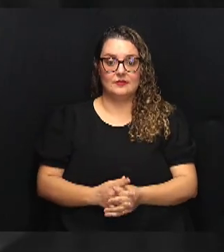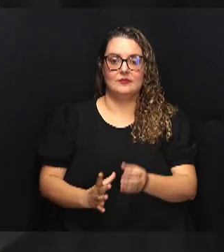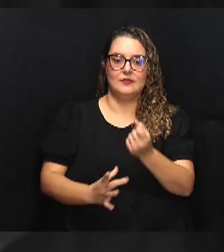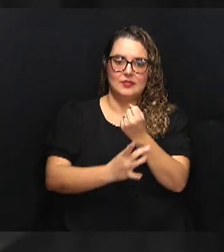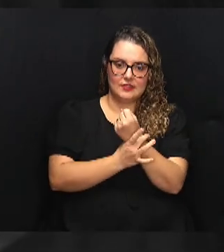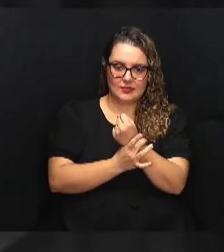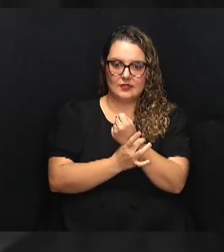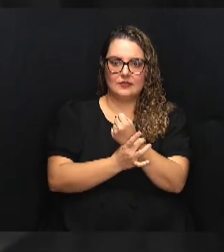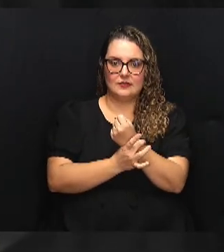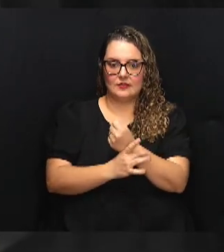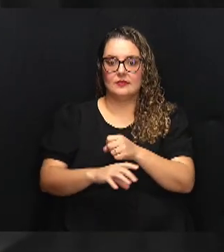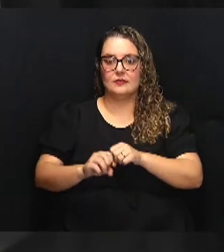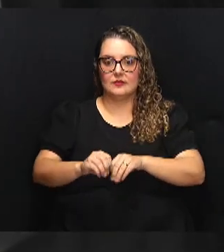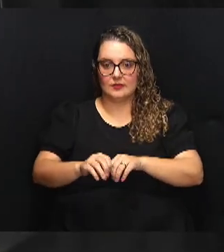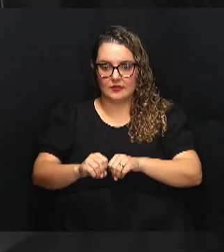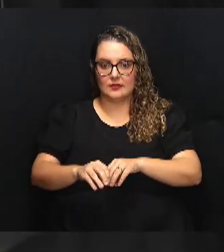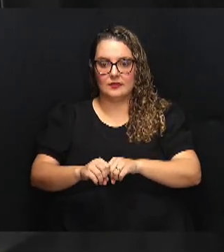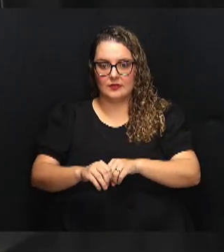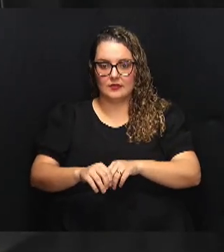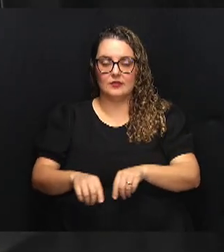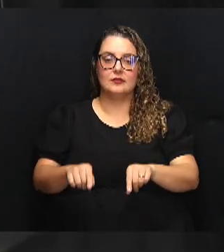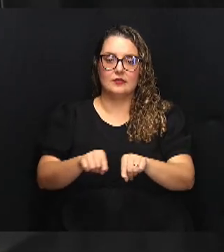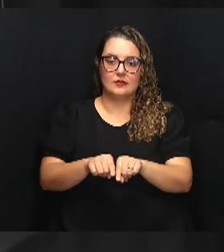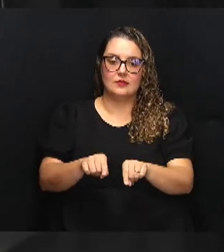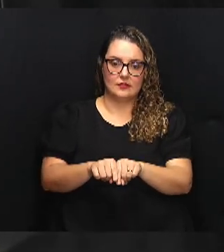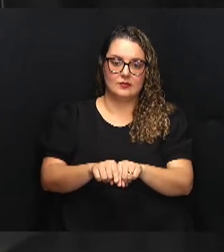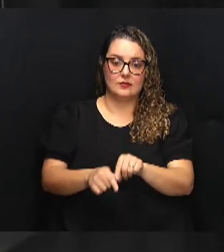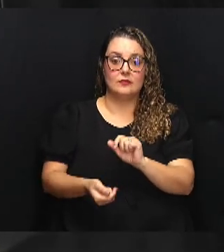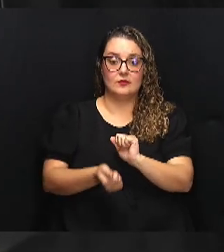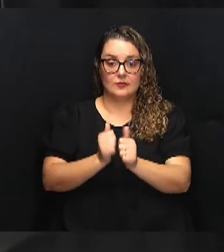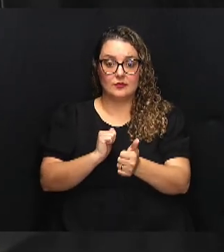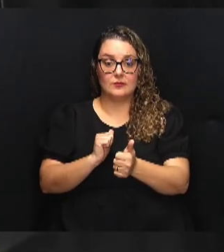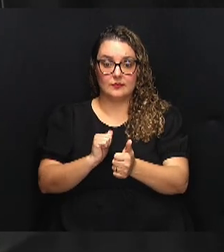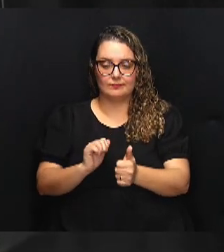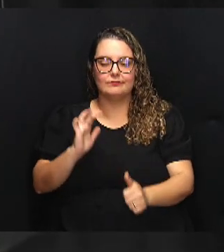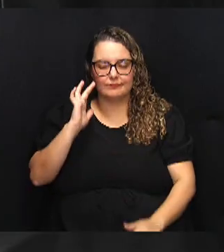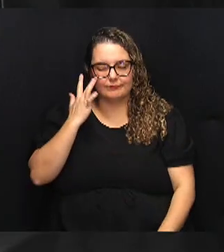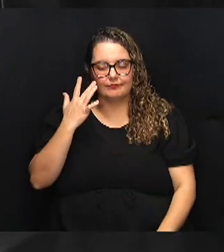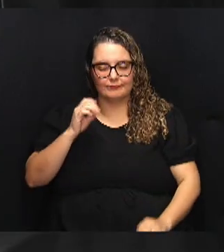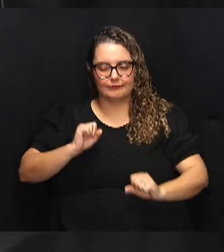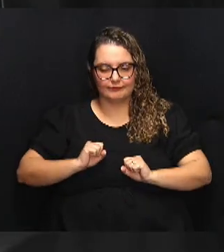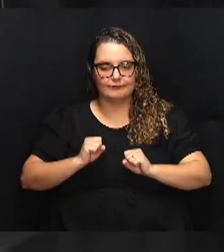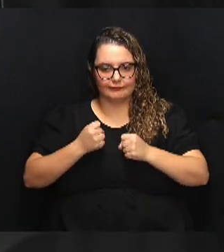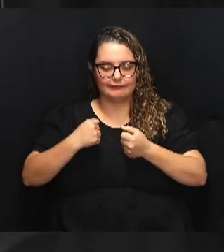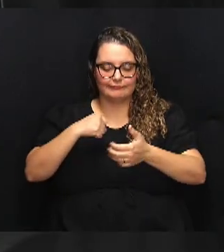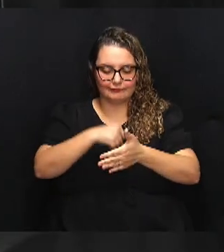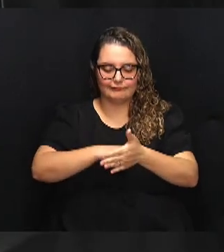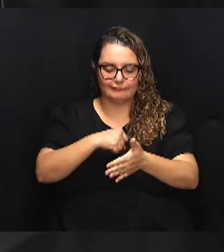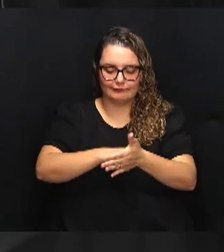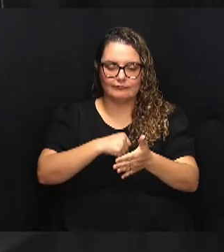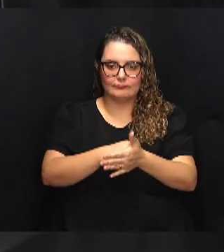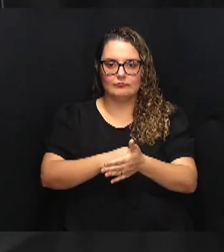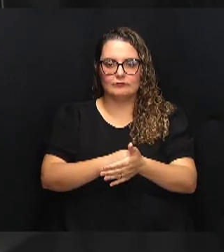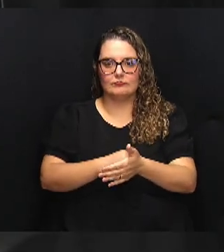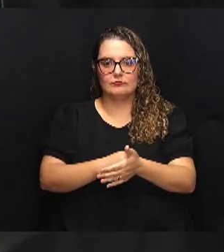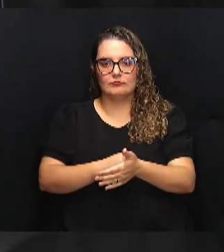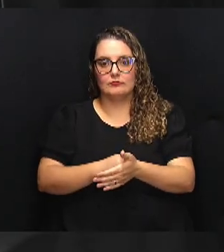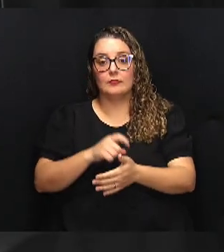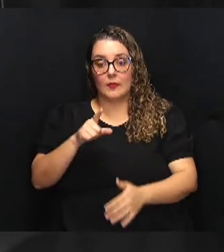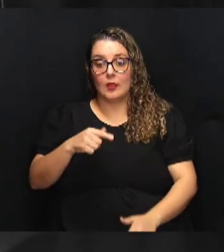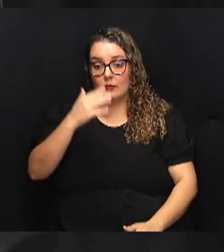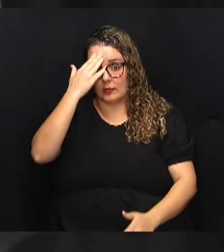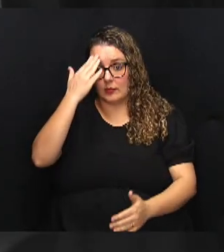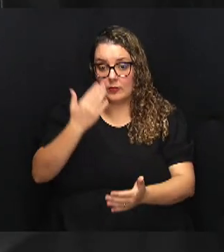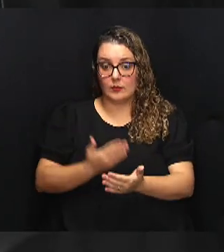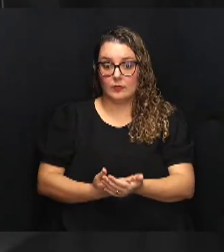segurança, a educação e também o esporte. Eu acho que são bandeiras que não são bandeiras, é aquilo que eu